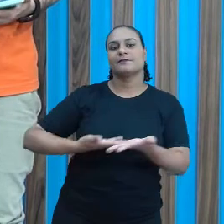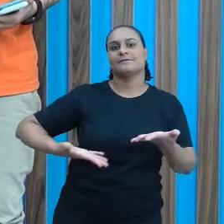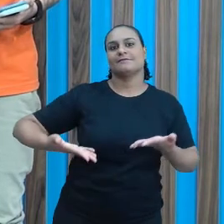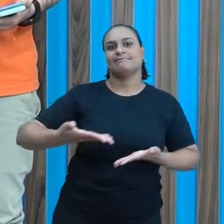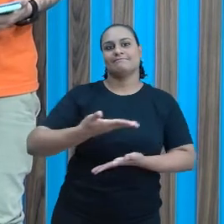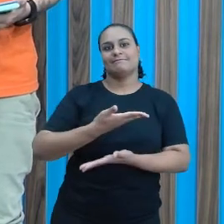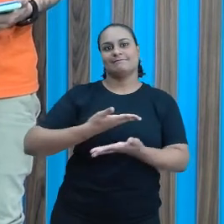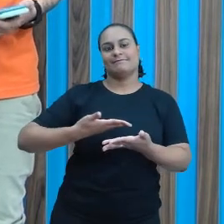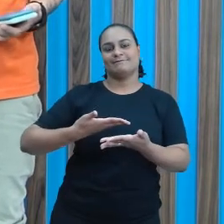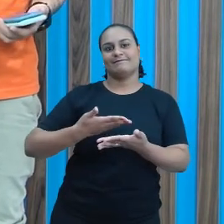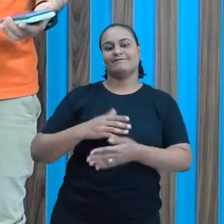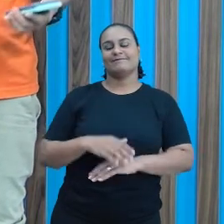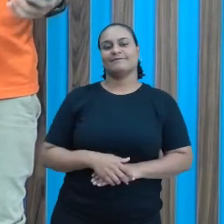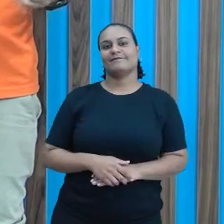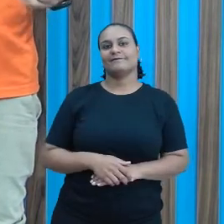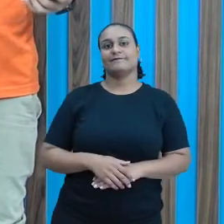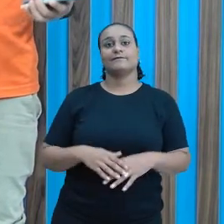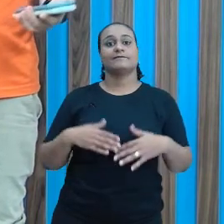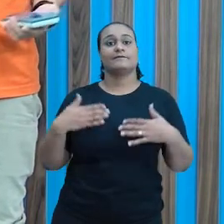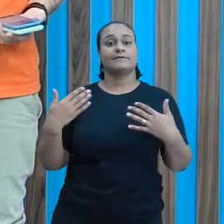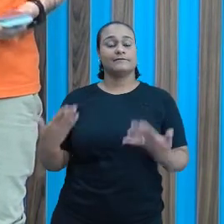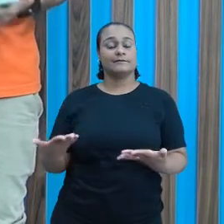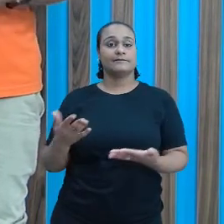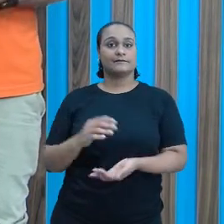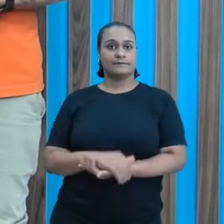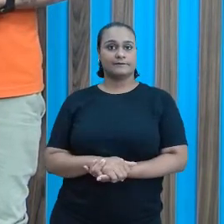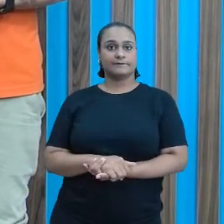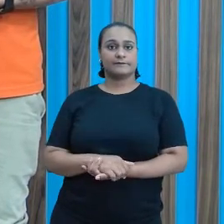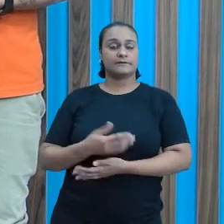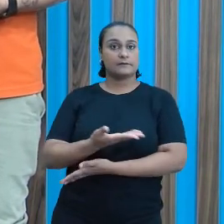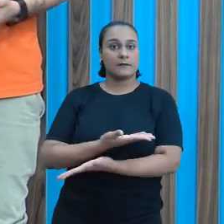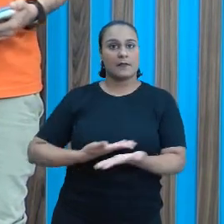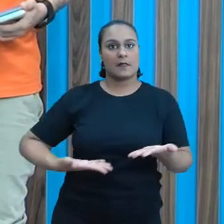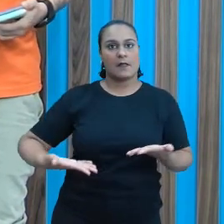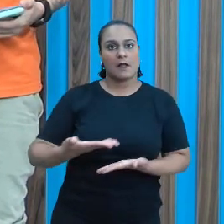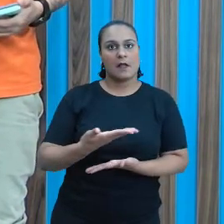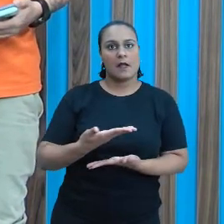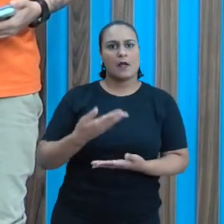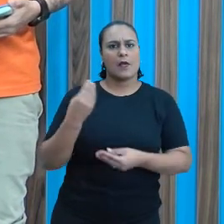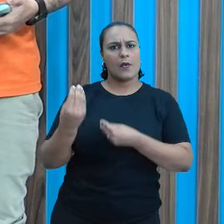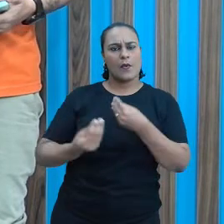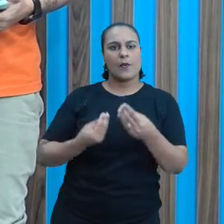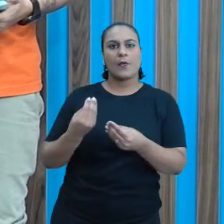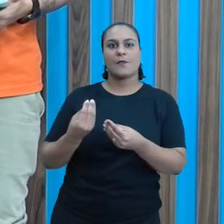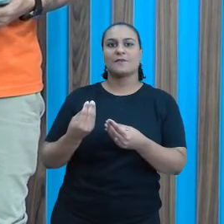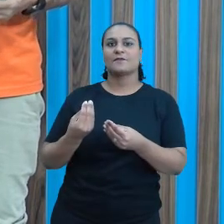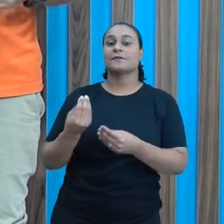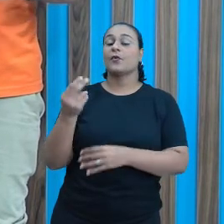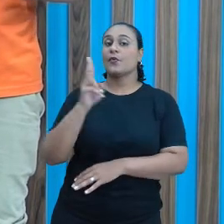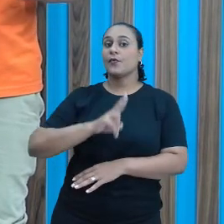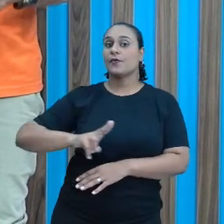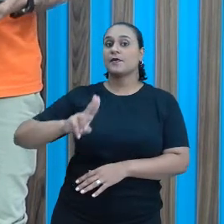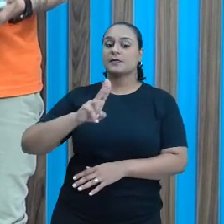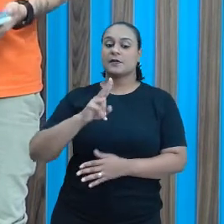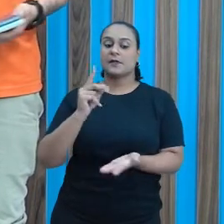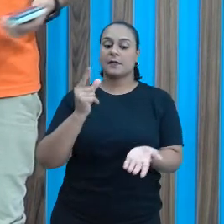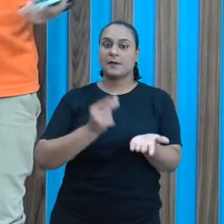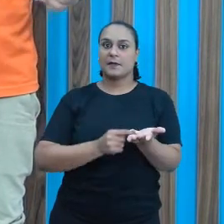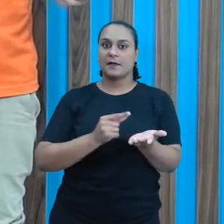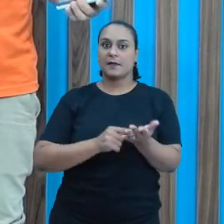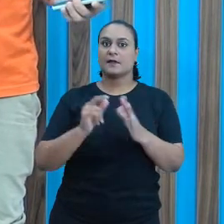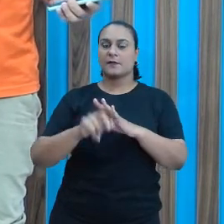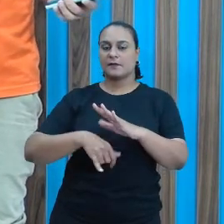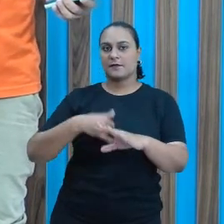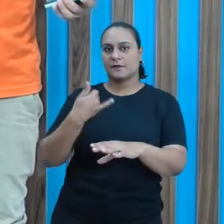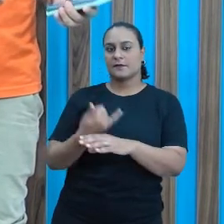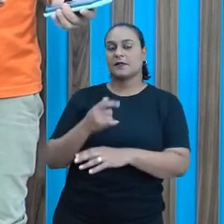vez melhor, tá bom? Então, essa interação ela vai ser feita através do aplicativo, através do nosso canal. Daqui a pouco eu vou